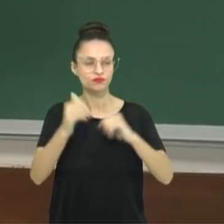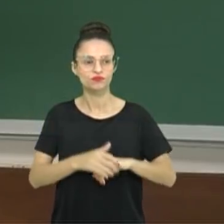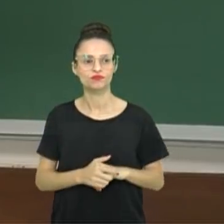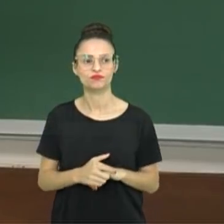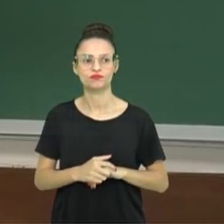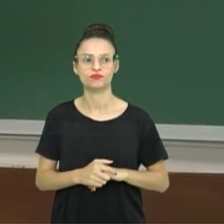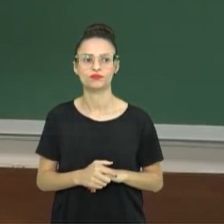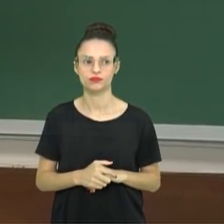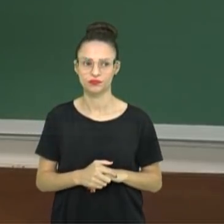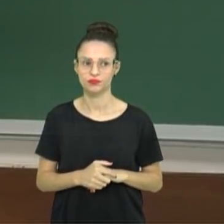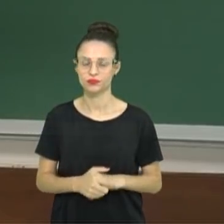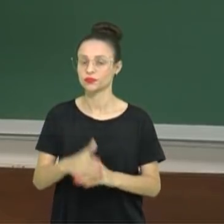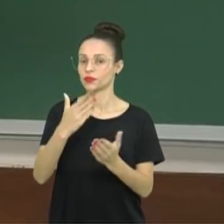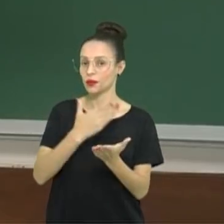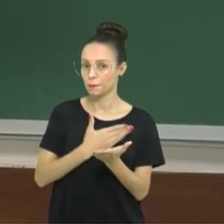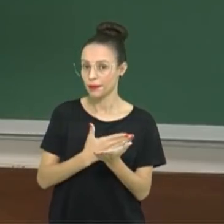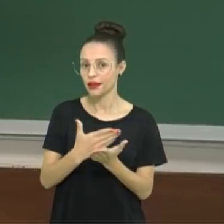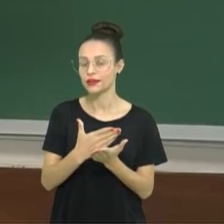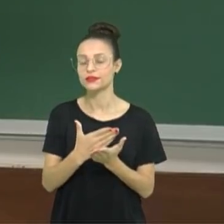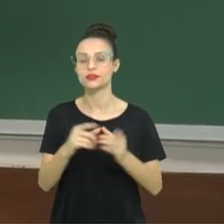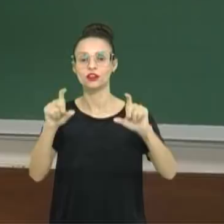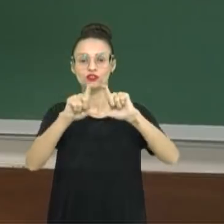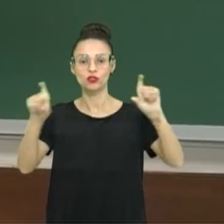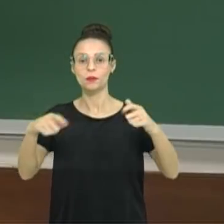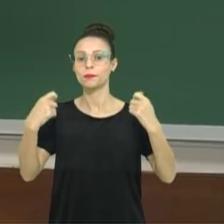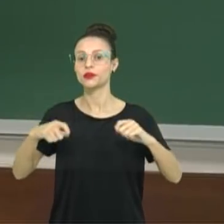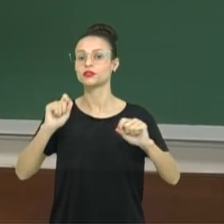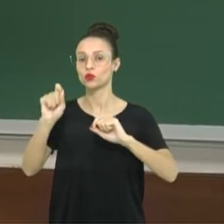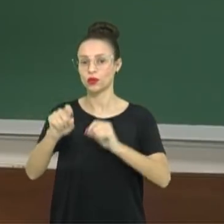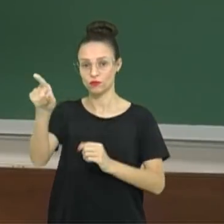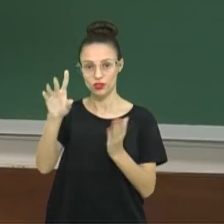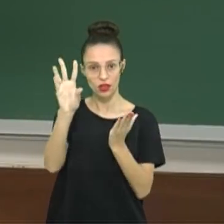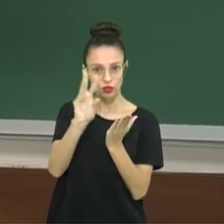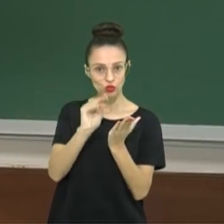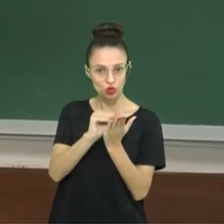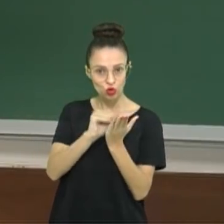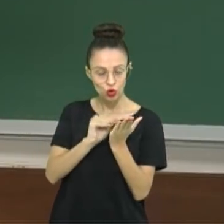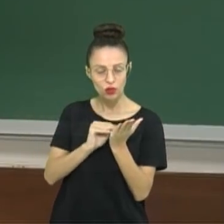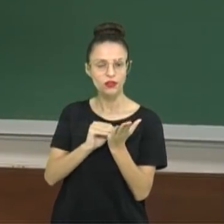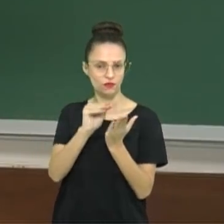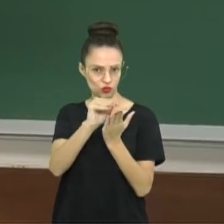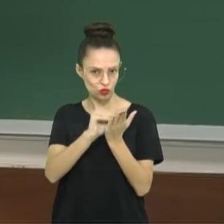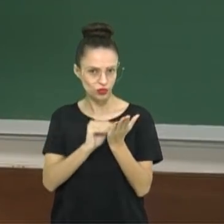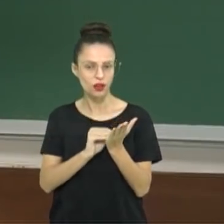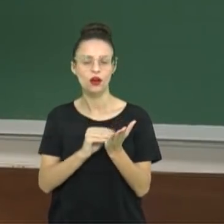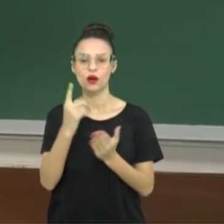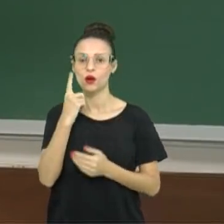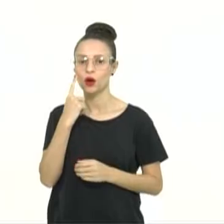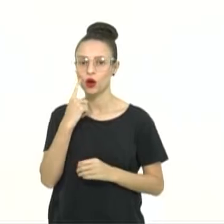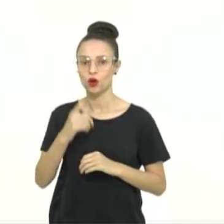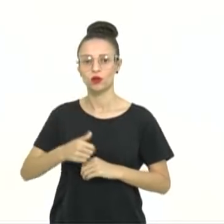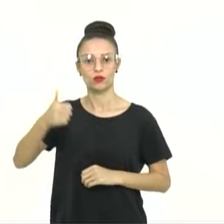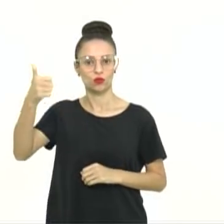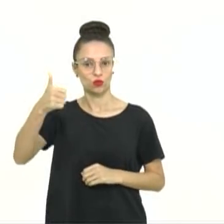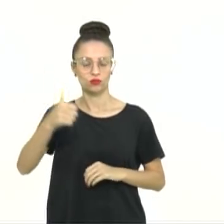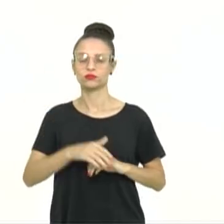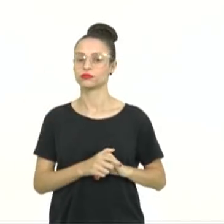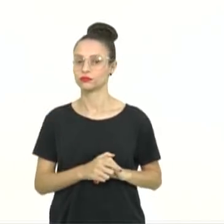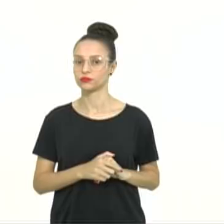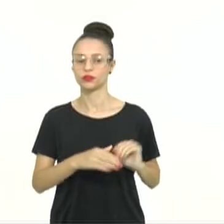pessoal. Para iniciar a tirinha, você precisa de, anota aí que eu vou ditar para você agora, tá? 1,